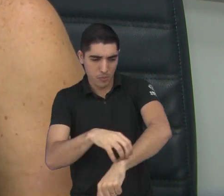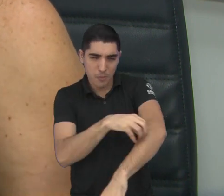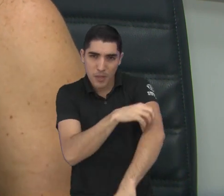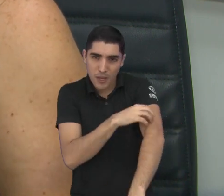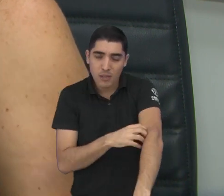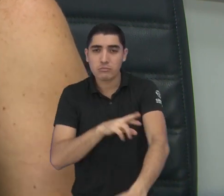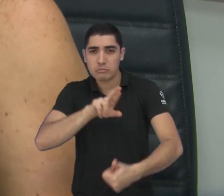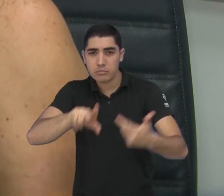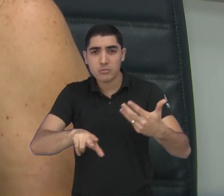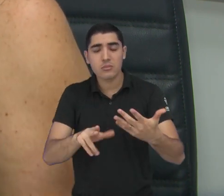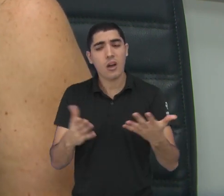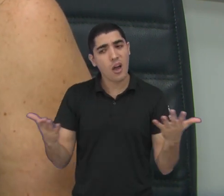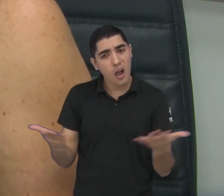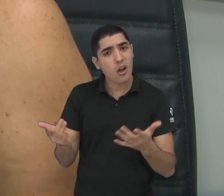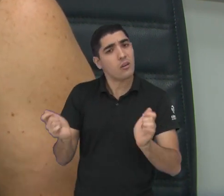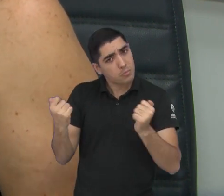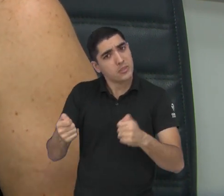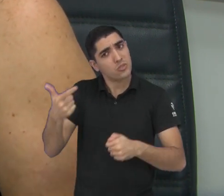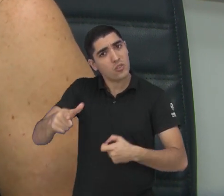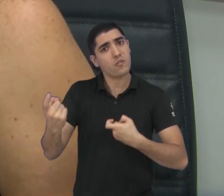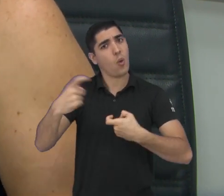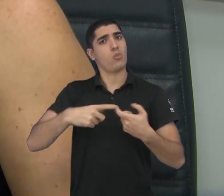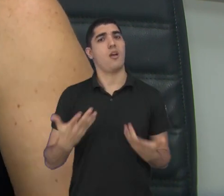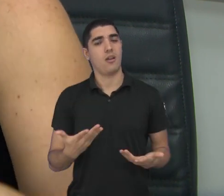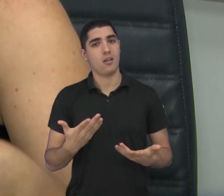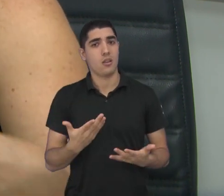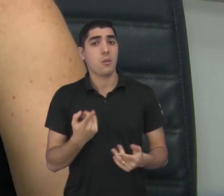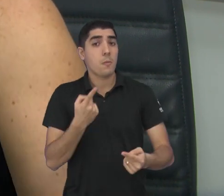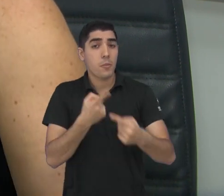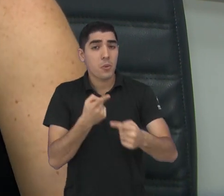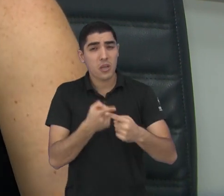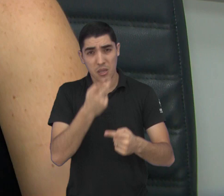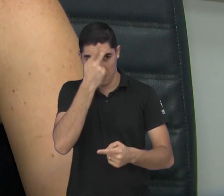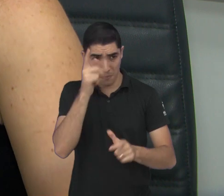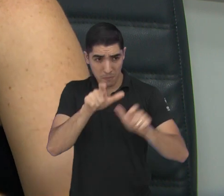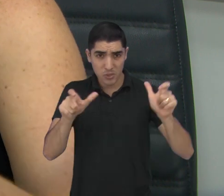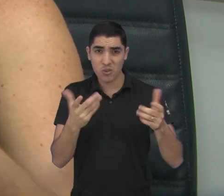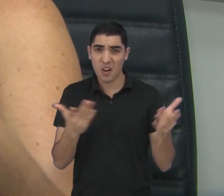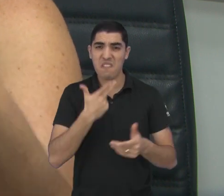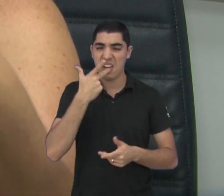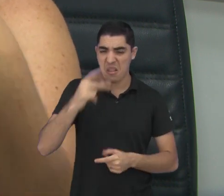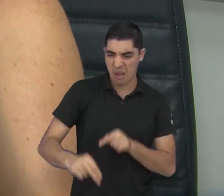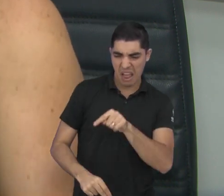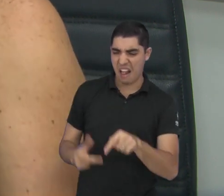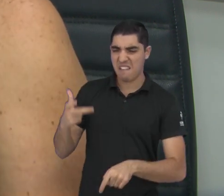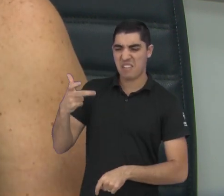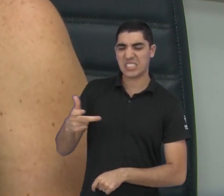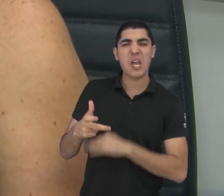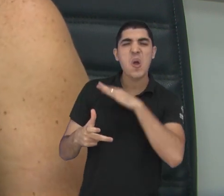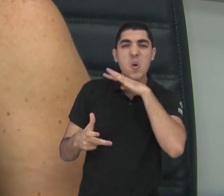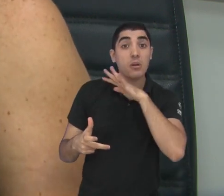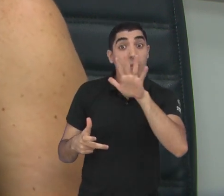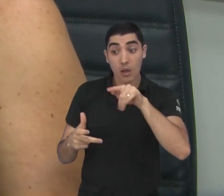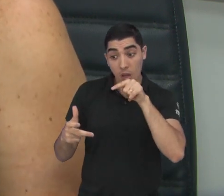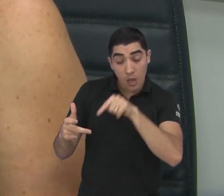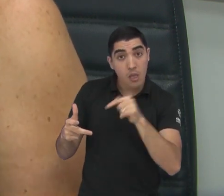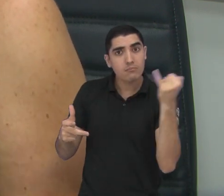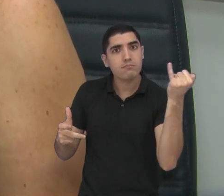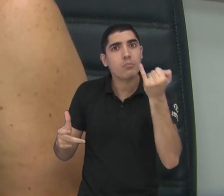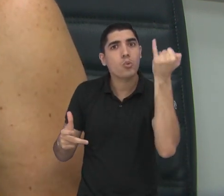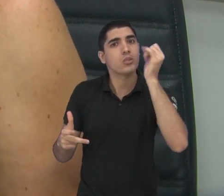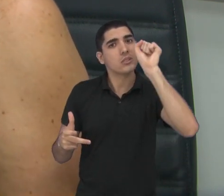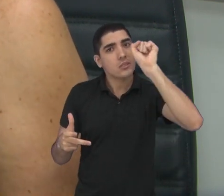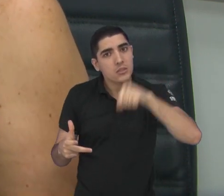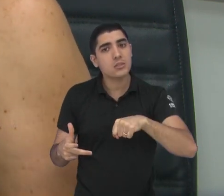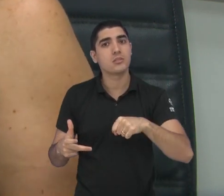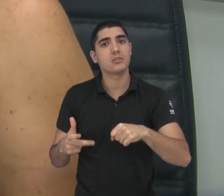nas escolas. E por que não voltar essa vacinação? A gente teve um período aí de muita gente falando mal das vacinas, mas a gente sabe o